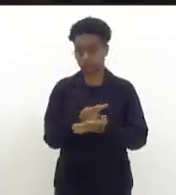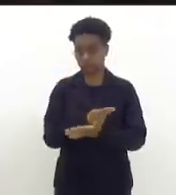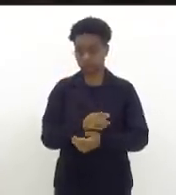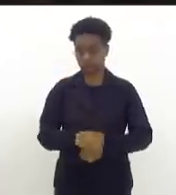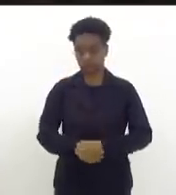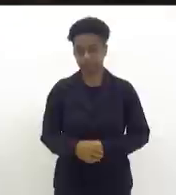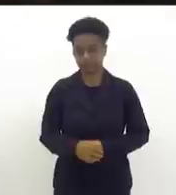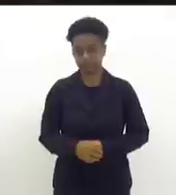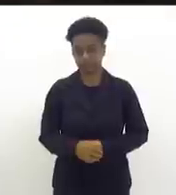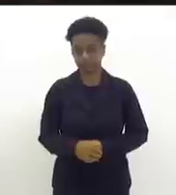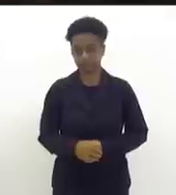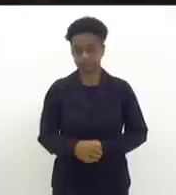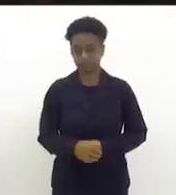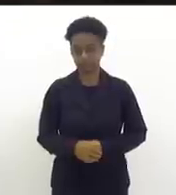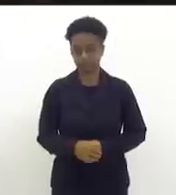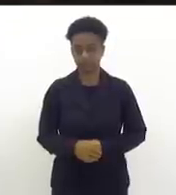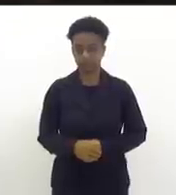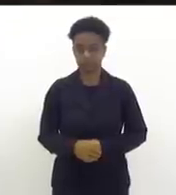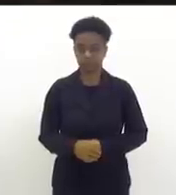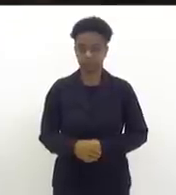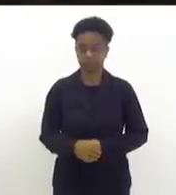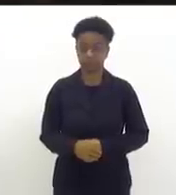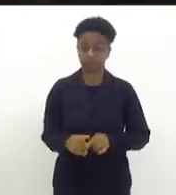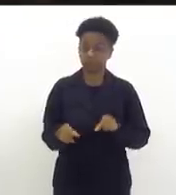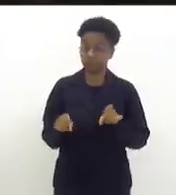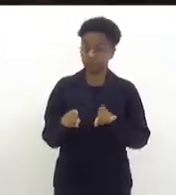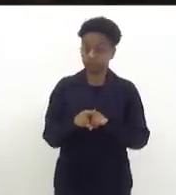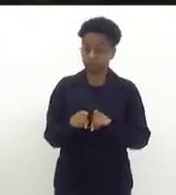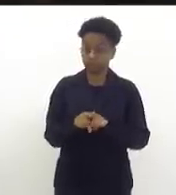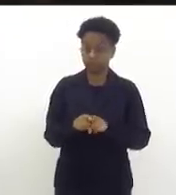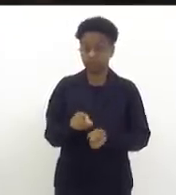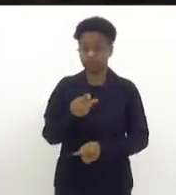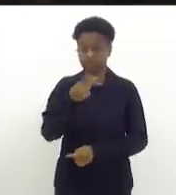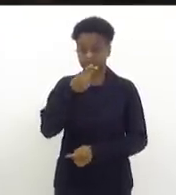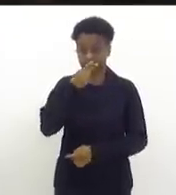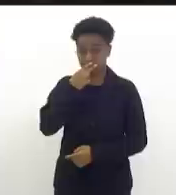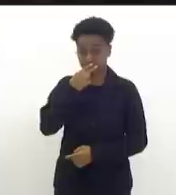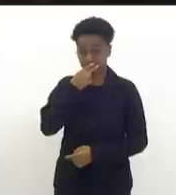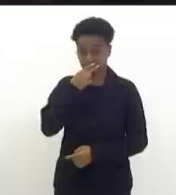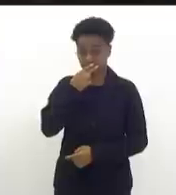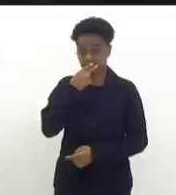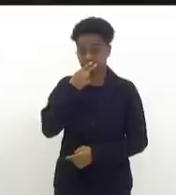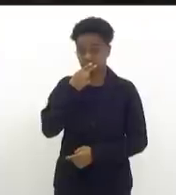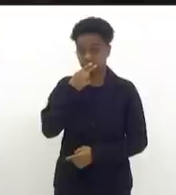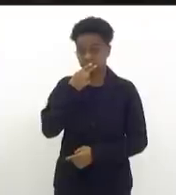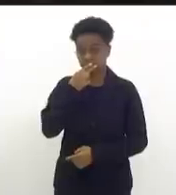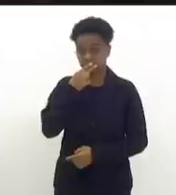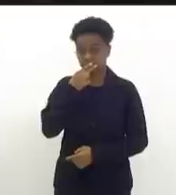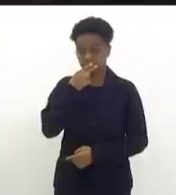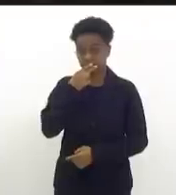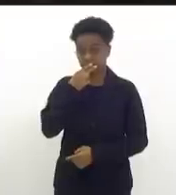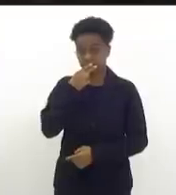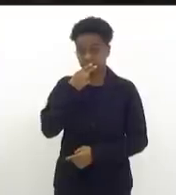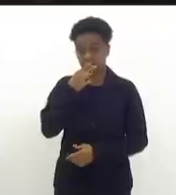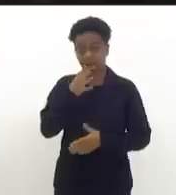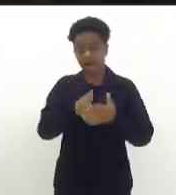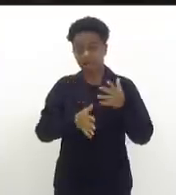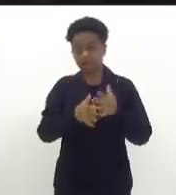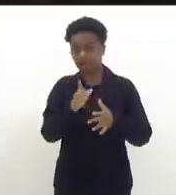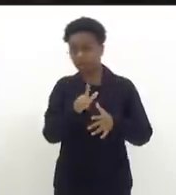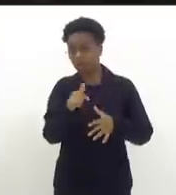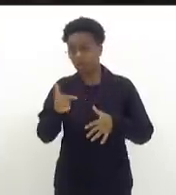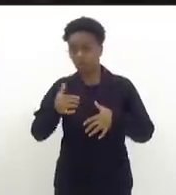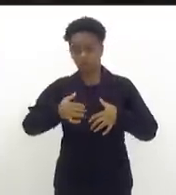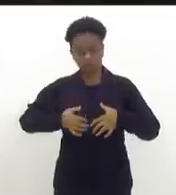mas também o cigarro influencia muitos outros órgãos